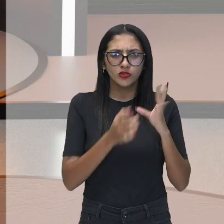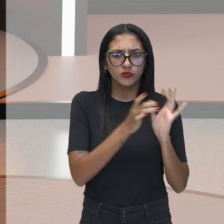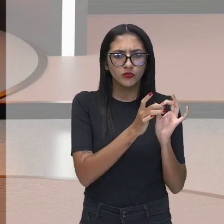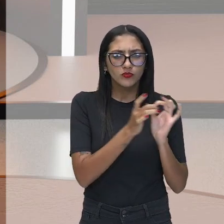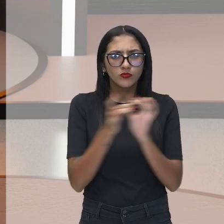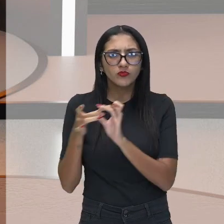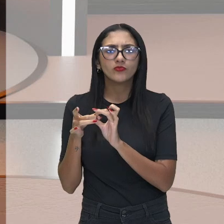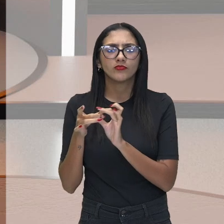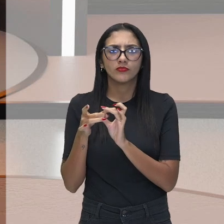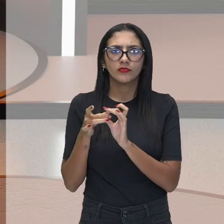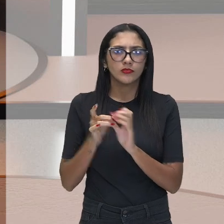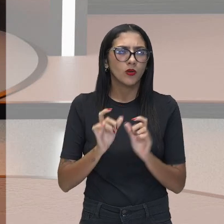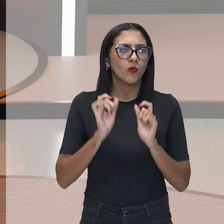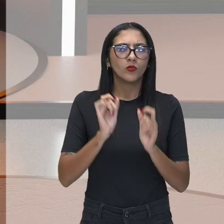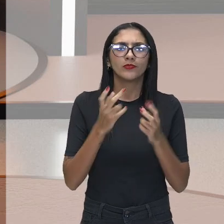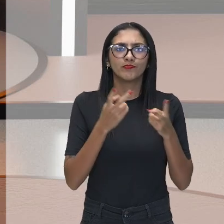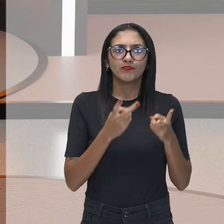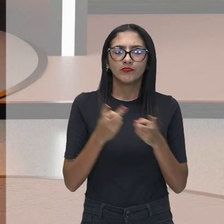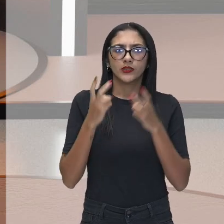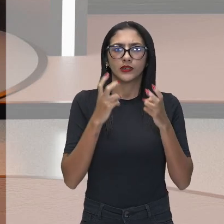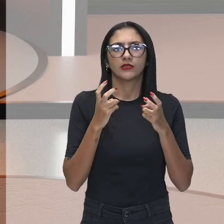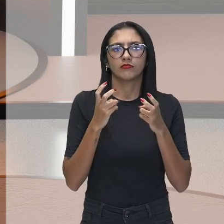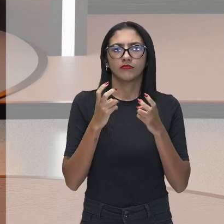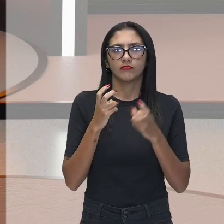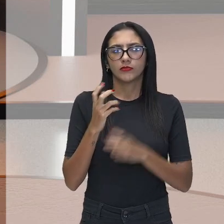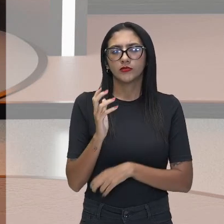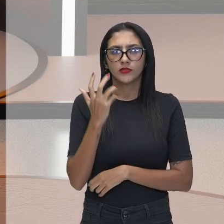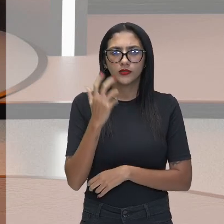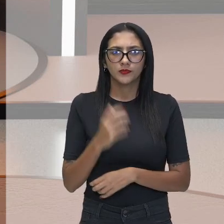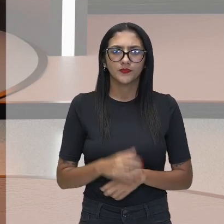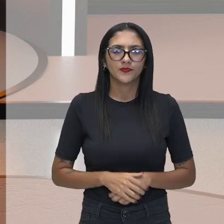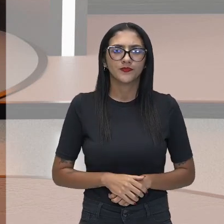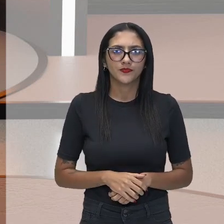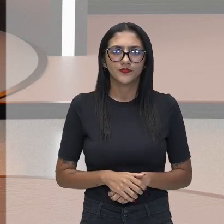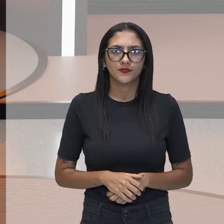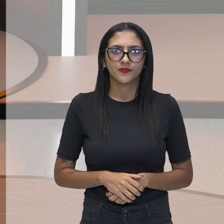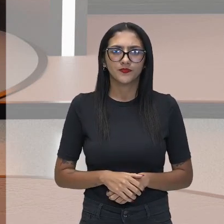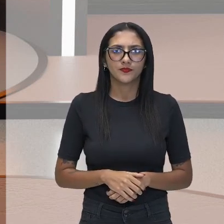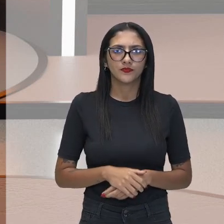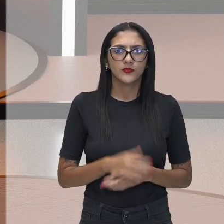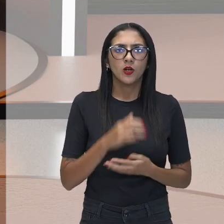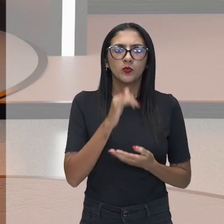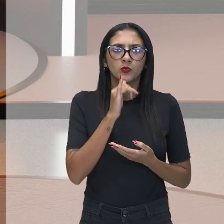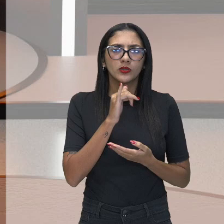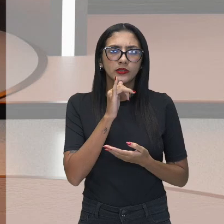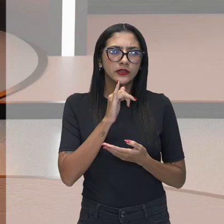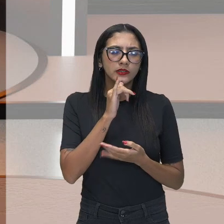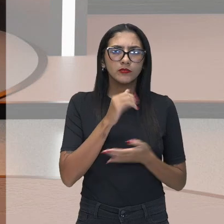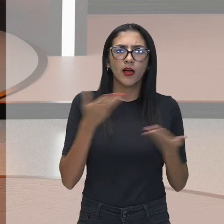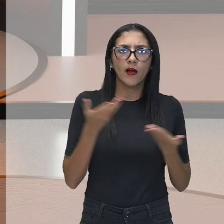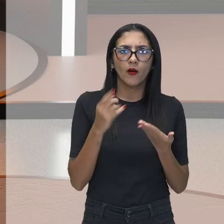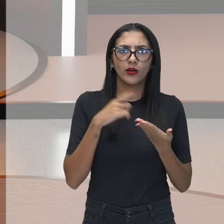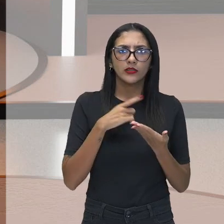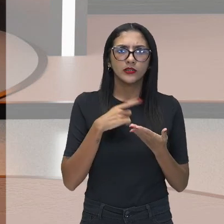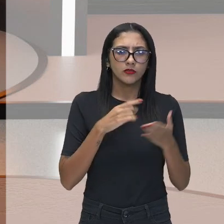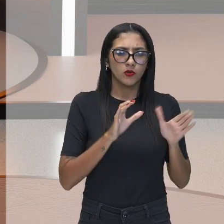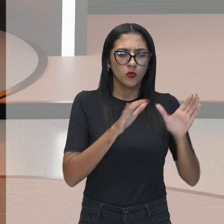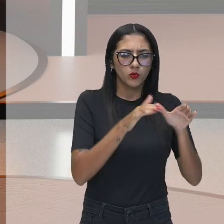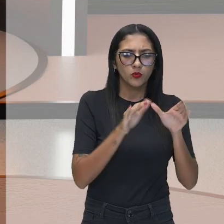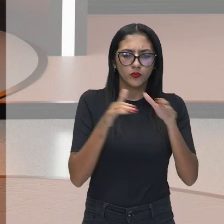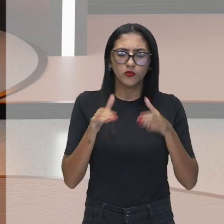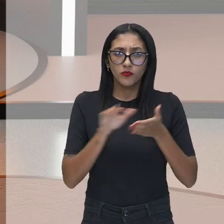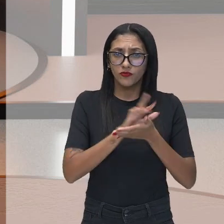ter presente para acontecer? Vamos colocar nos termos uma conspiração entre diversos setores